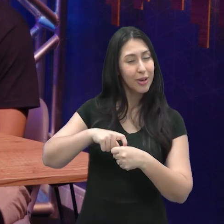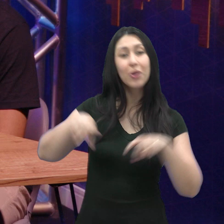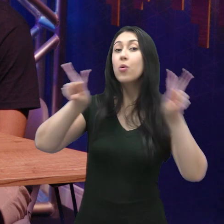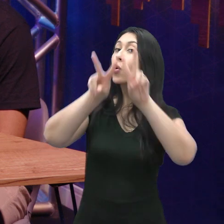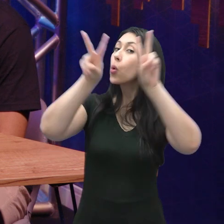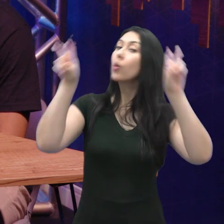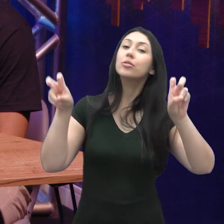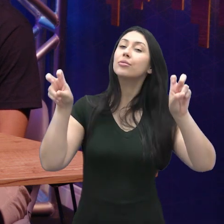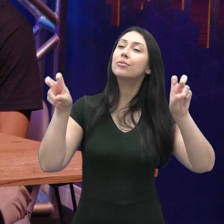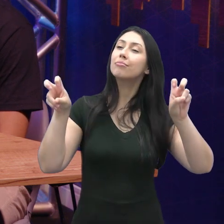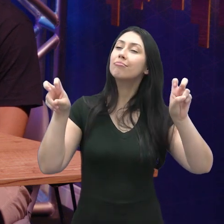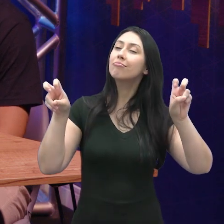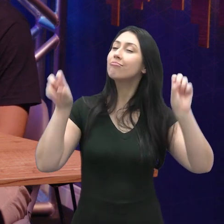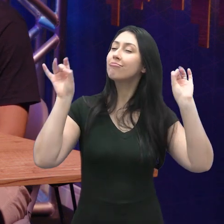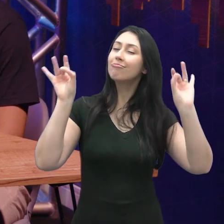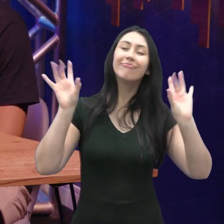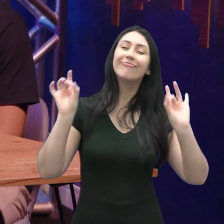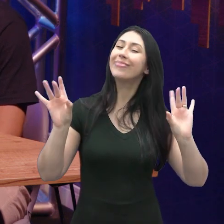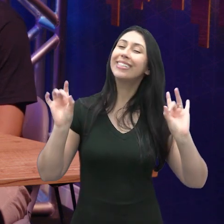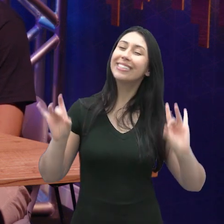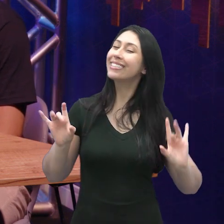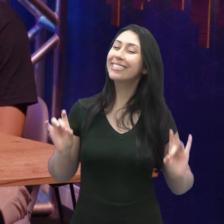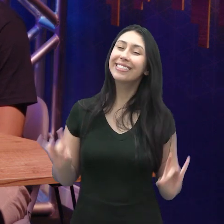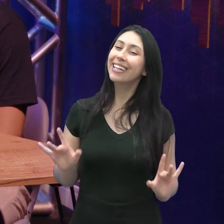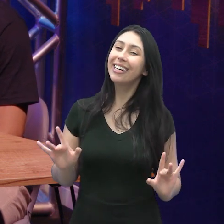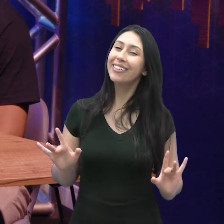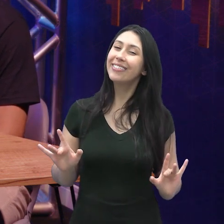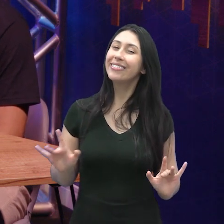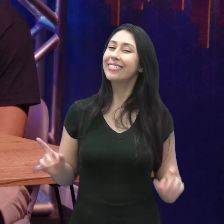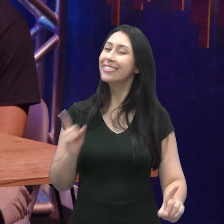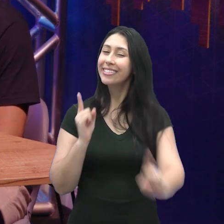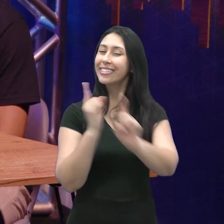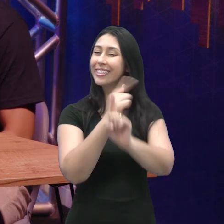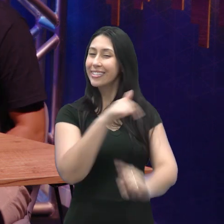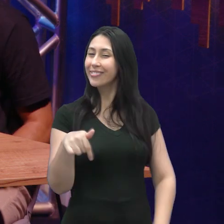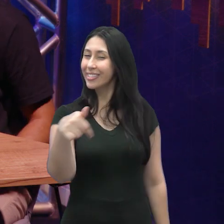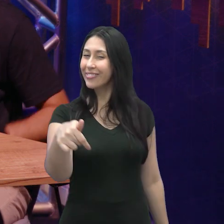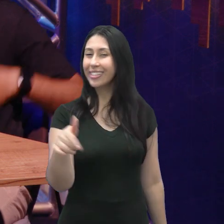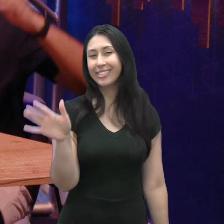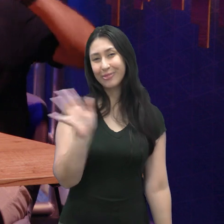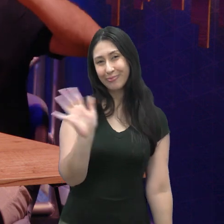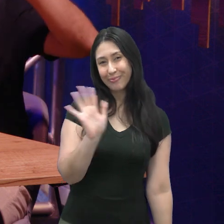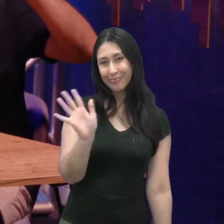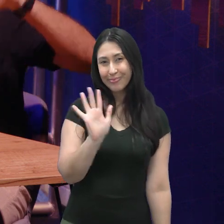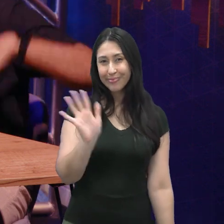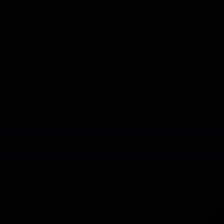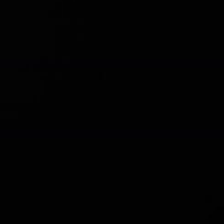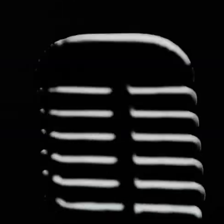mais um tema emblemático aqui pra vocês. Nos vemos na semana que vem. Até